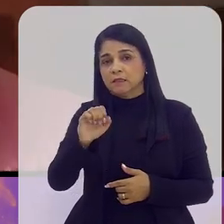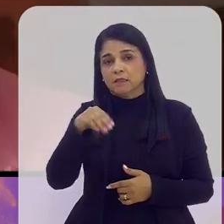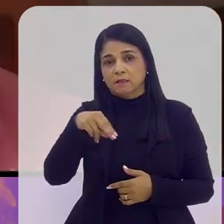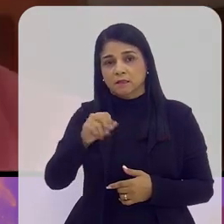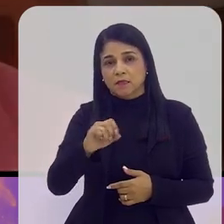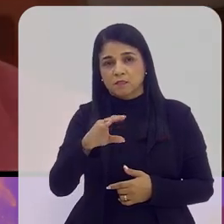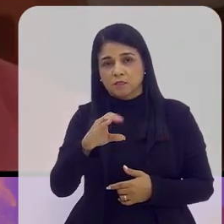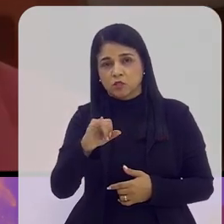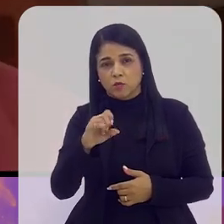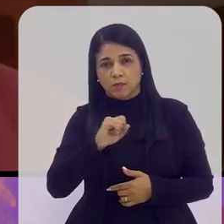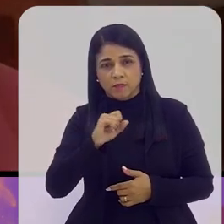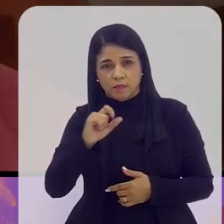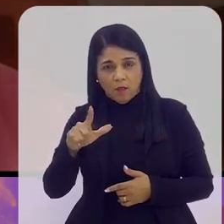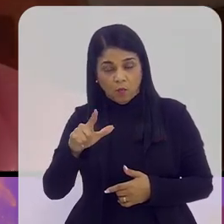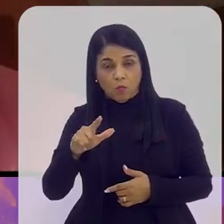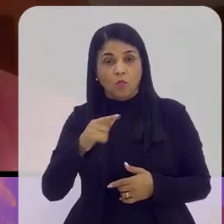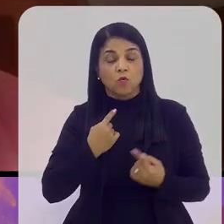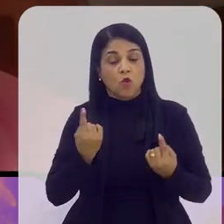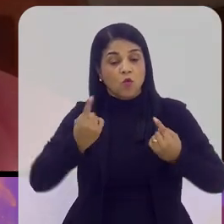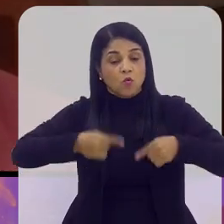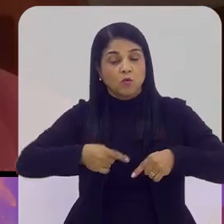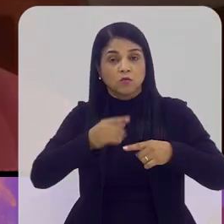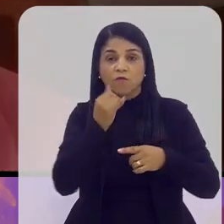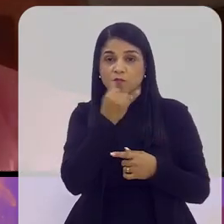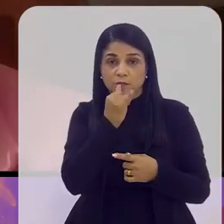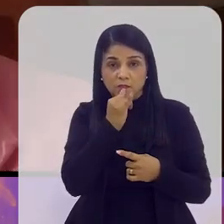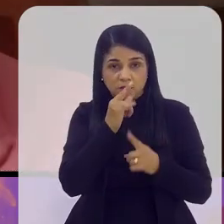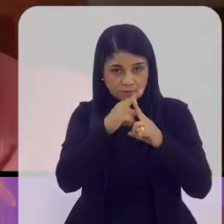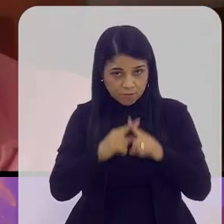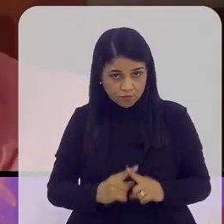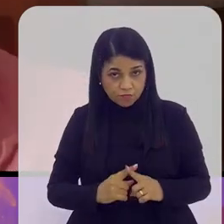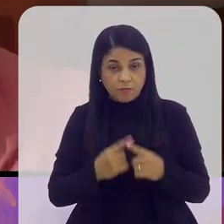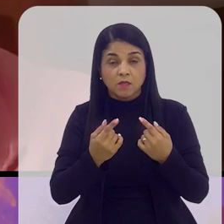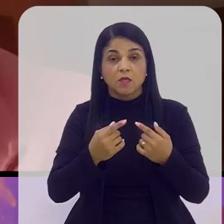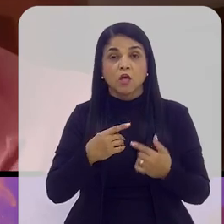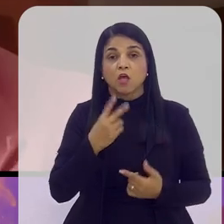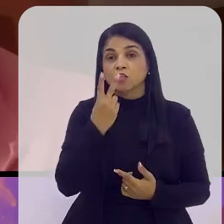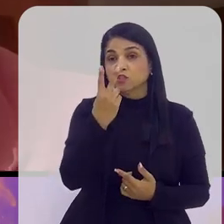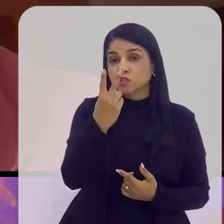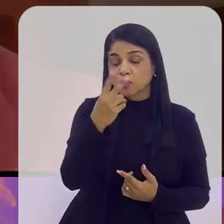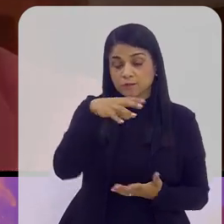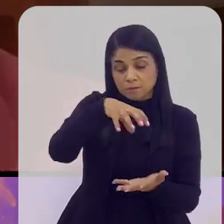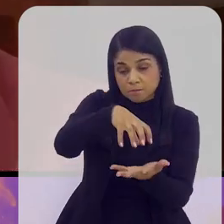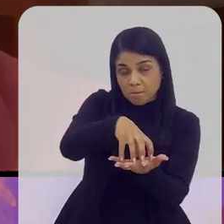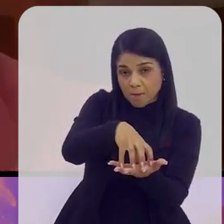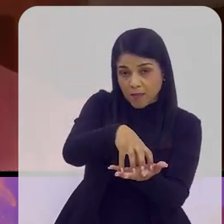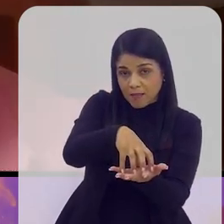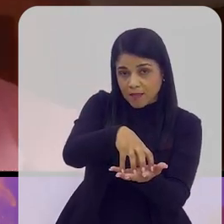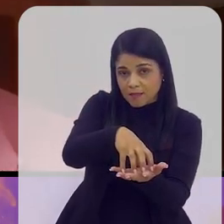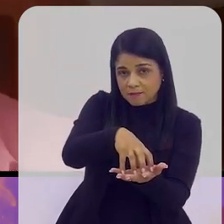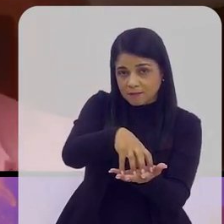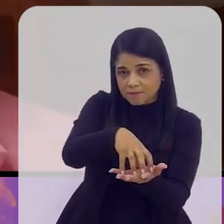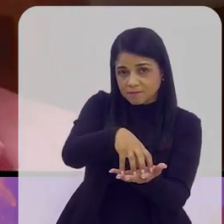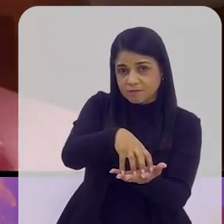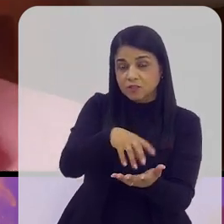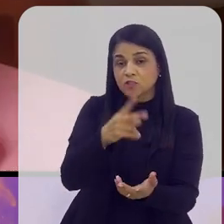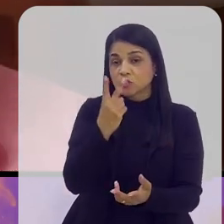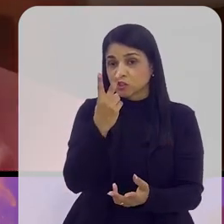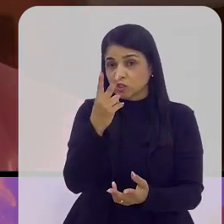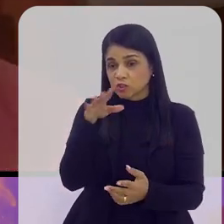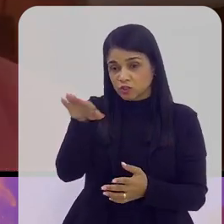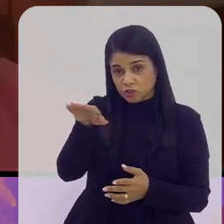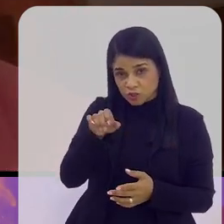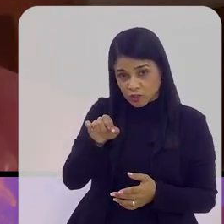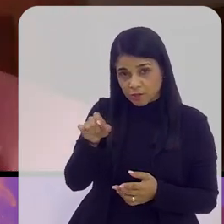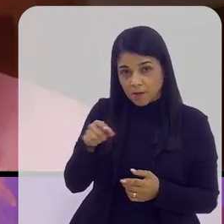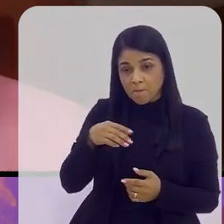é semifinalista da Libertadores, contra o Fluminense. O Internacional tem dois meias operários. Se o